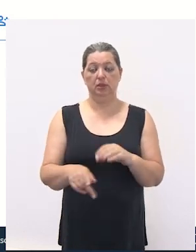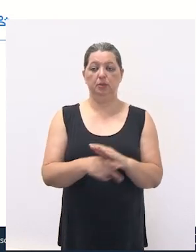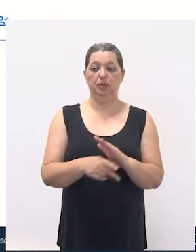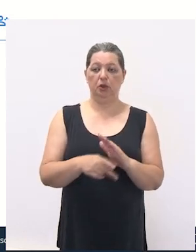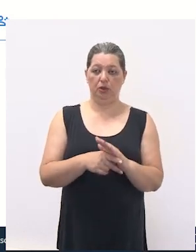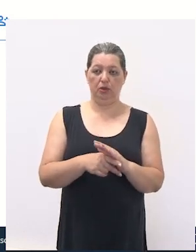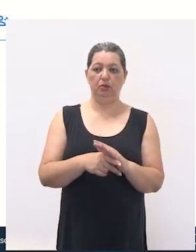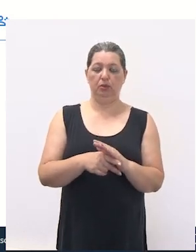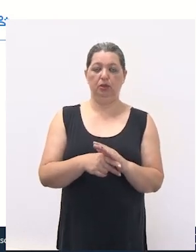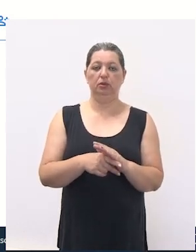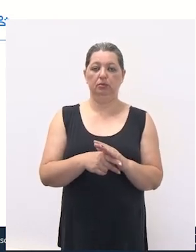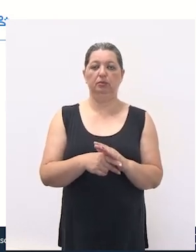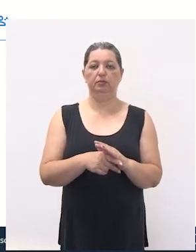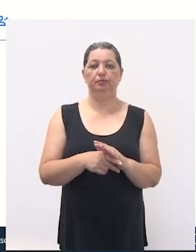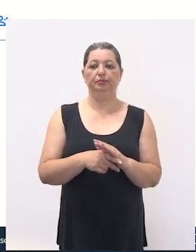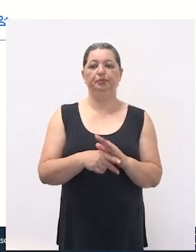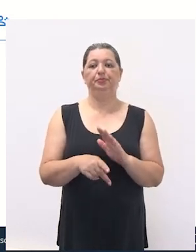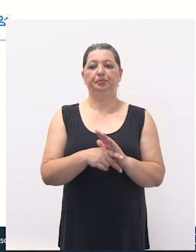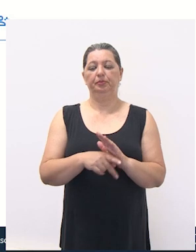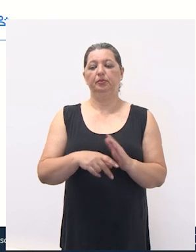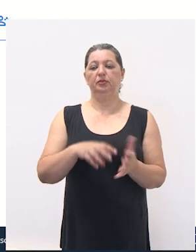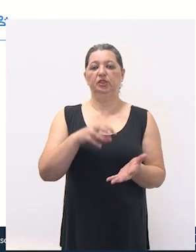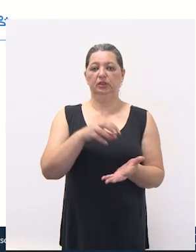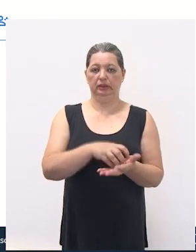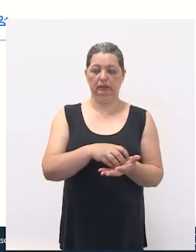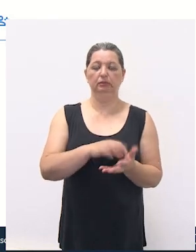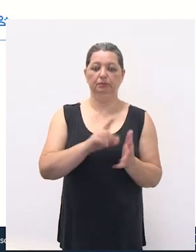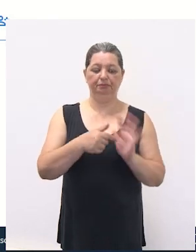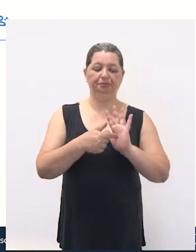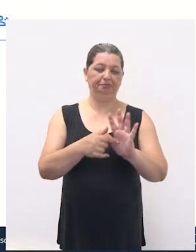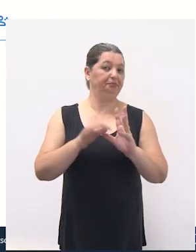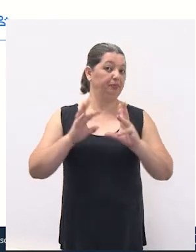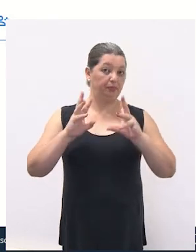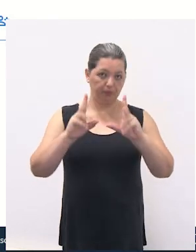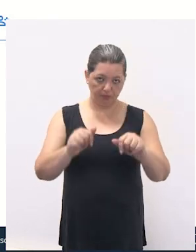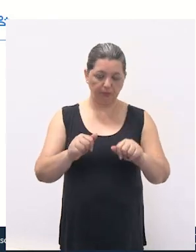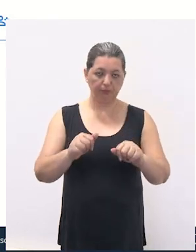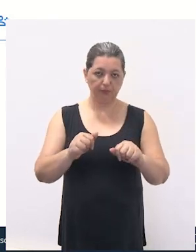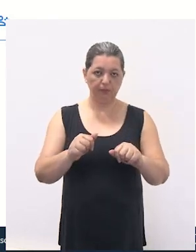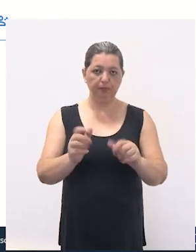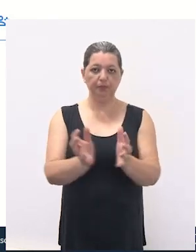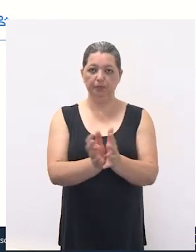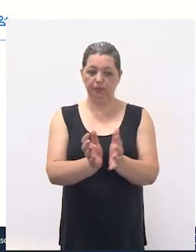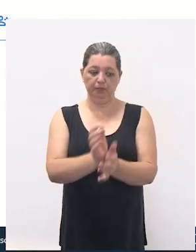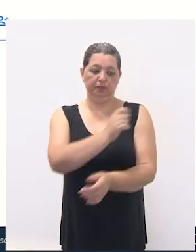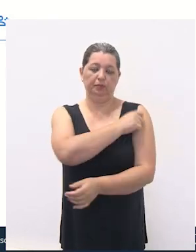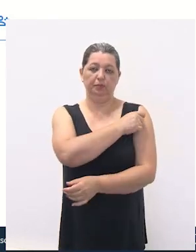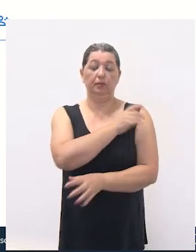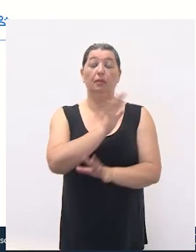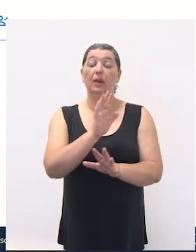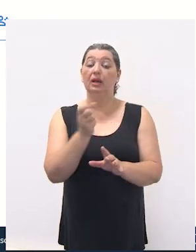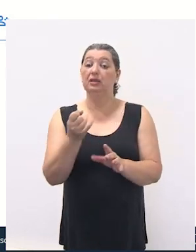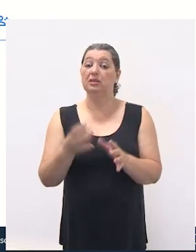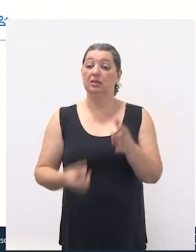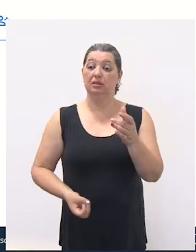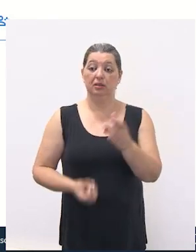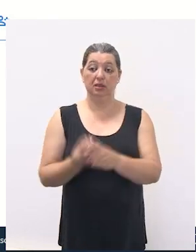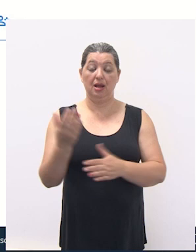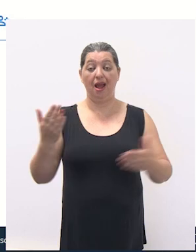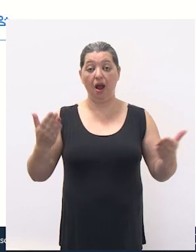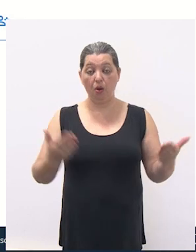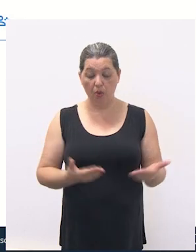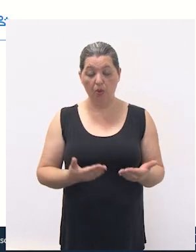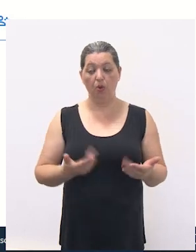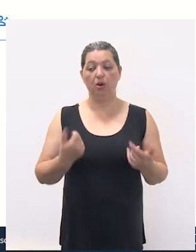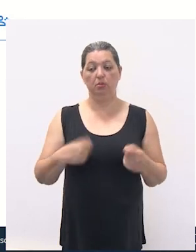aquela se importação você fizer que você pela sede, aparece automaticamente todos os alunos. Mas se você criar a turma igual a gente fez agora, não aí tem